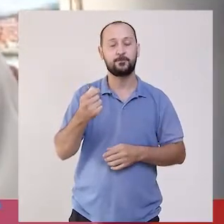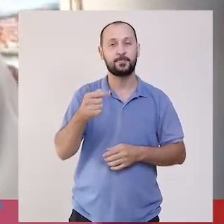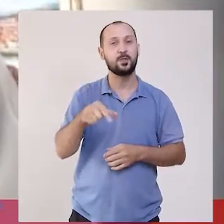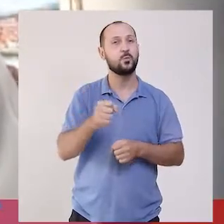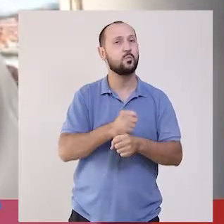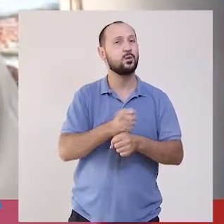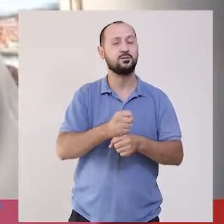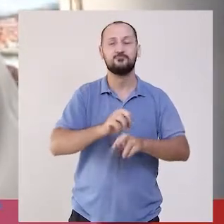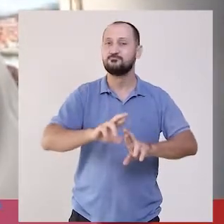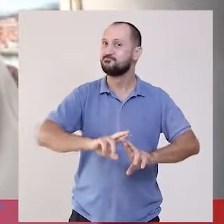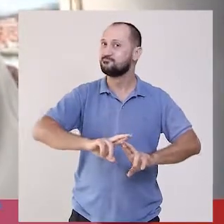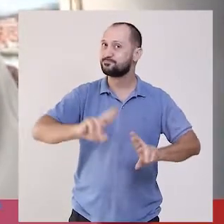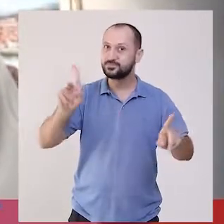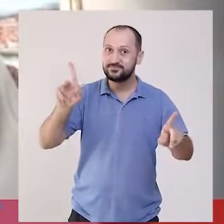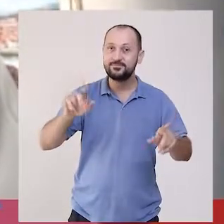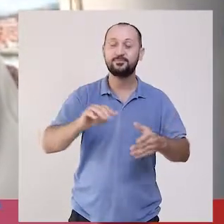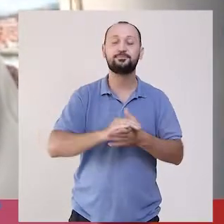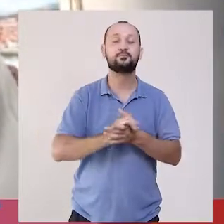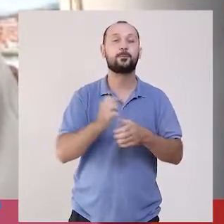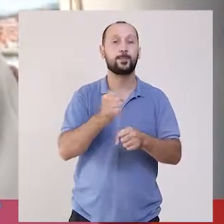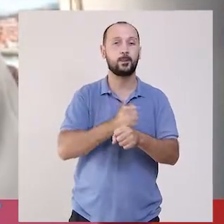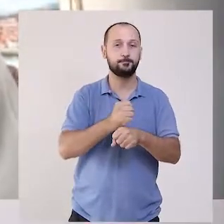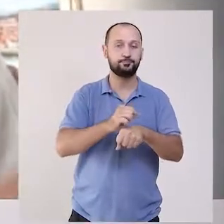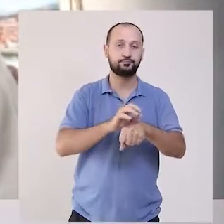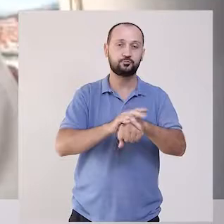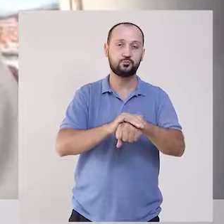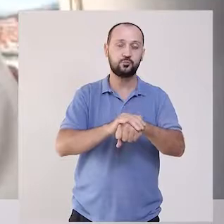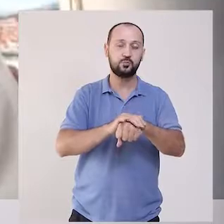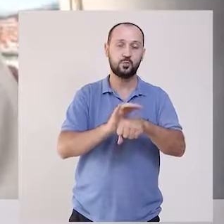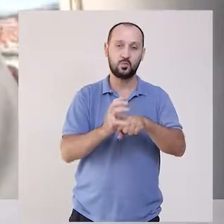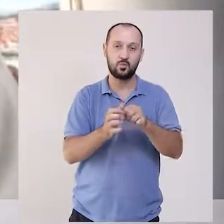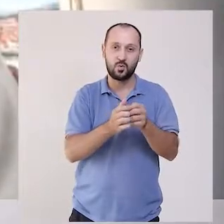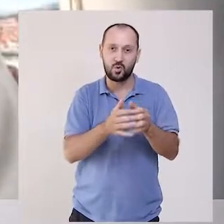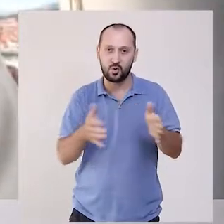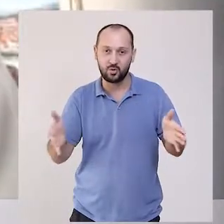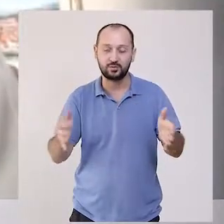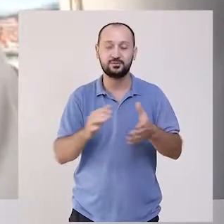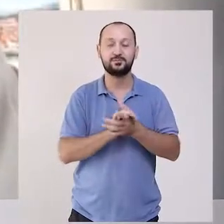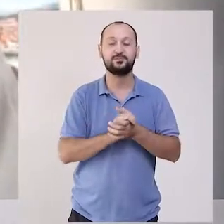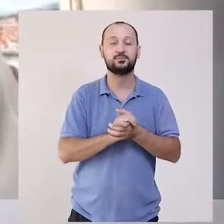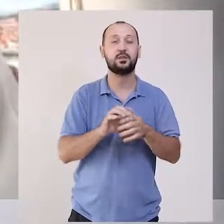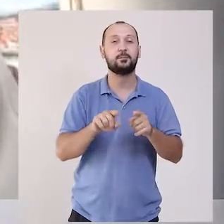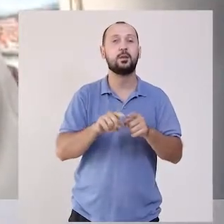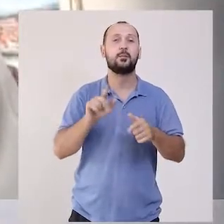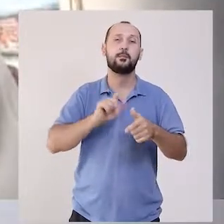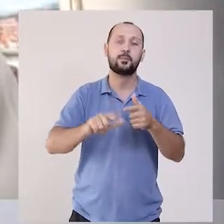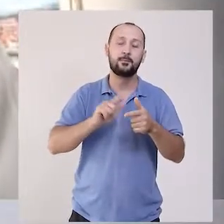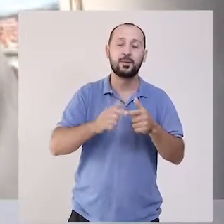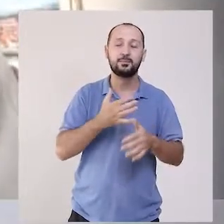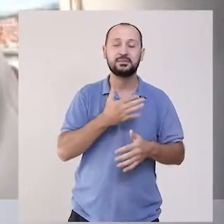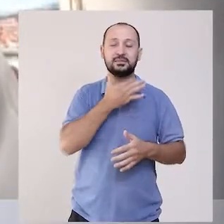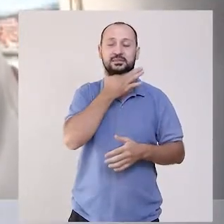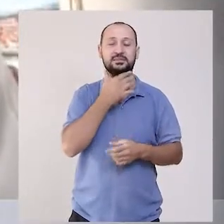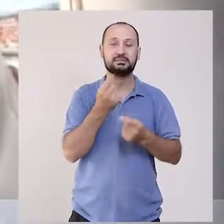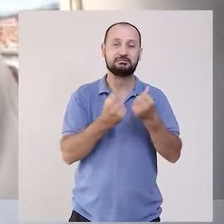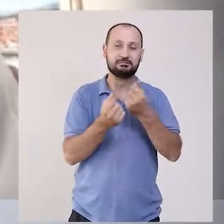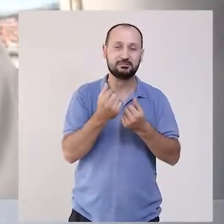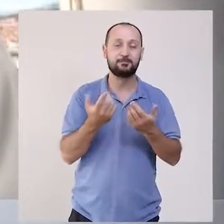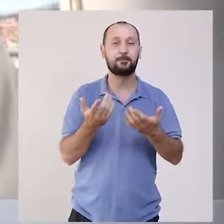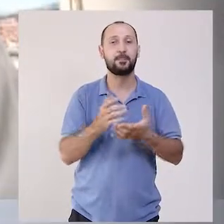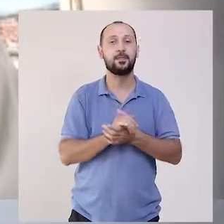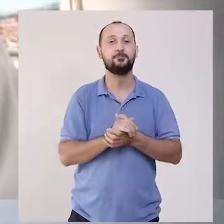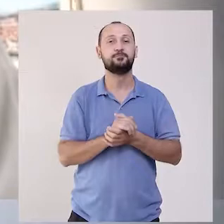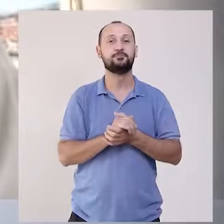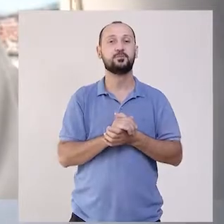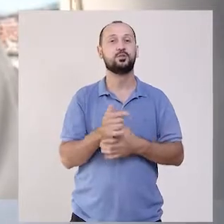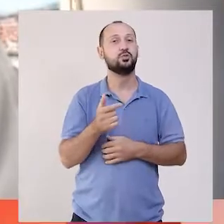que é considerado aí um ano muito emblemático, ano da pandemia do coronavírus, também de crises econômicas, e